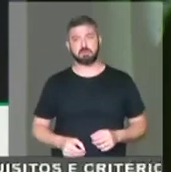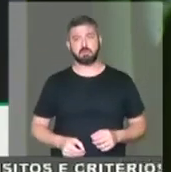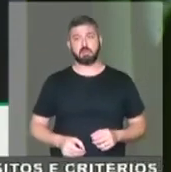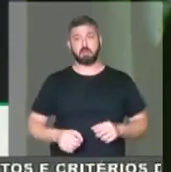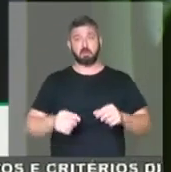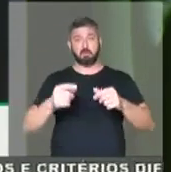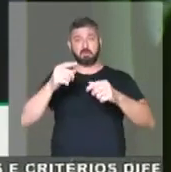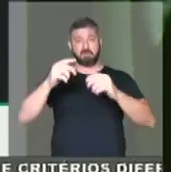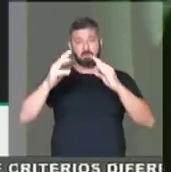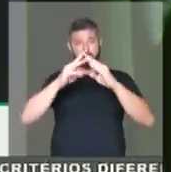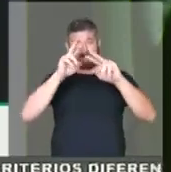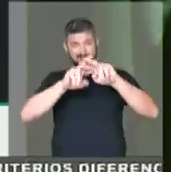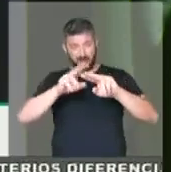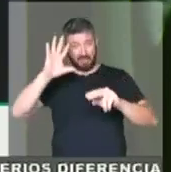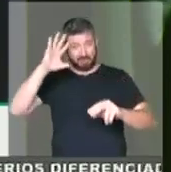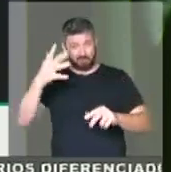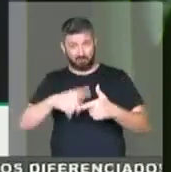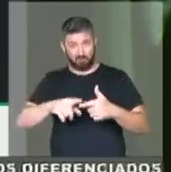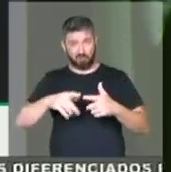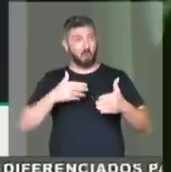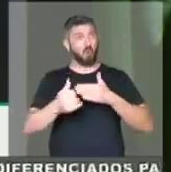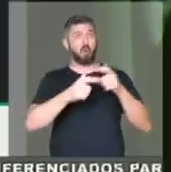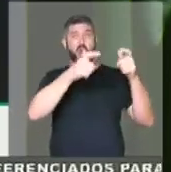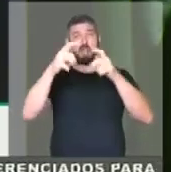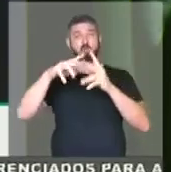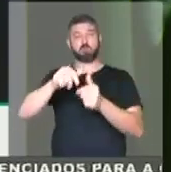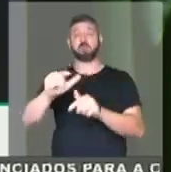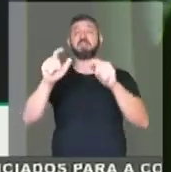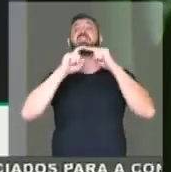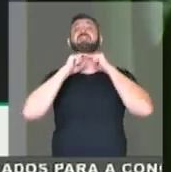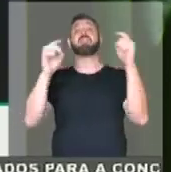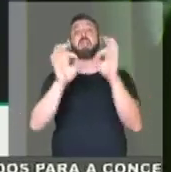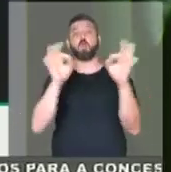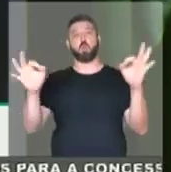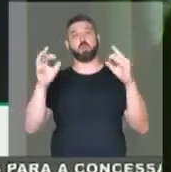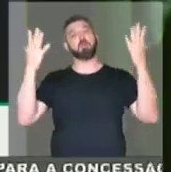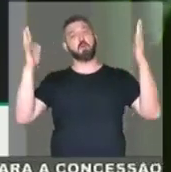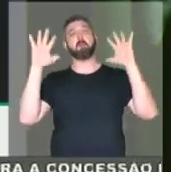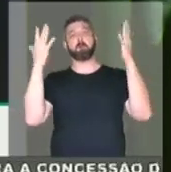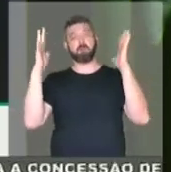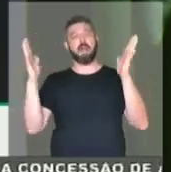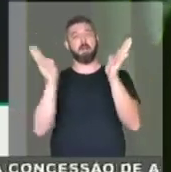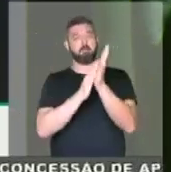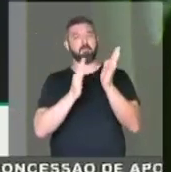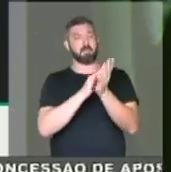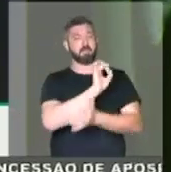do mundo. A gente teve responsabilidade. Parabéns a cada uma e a cada um do grupo nesse